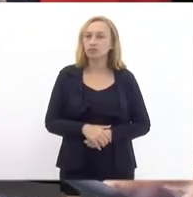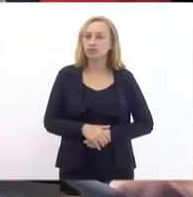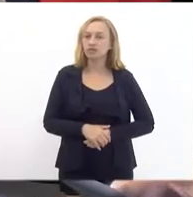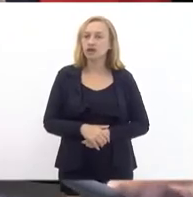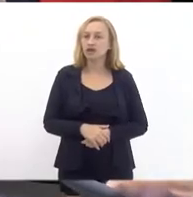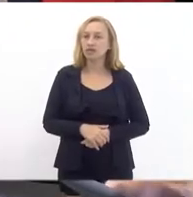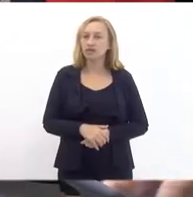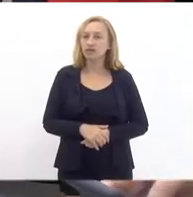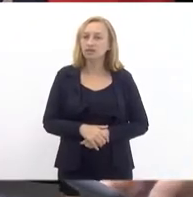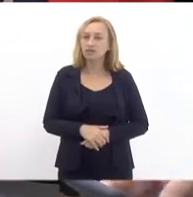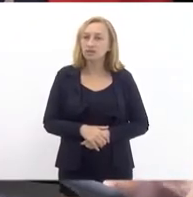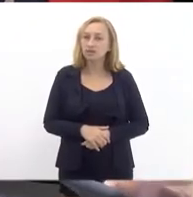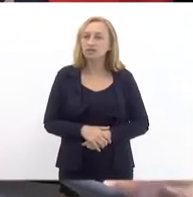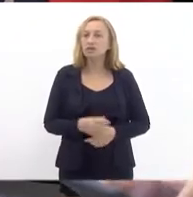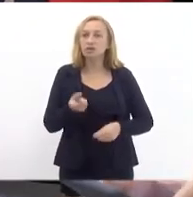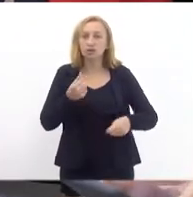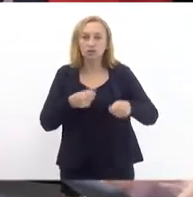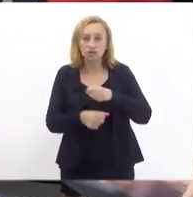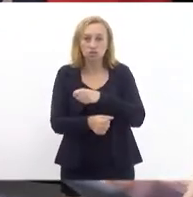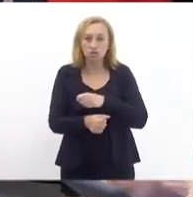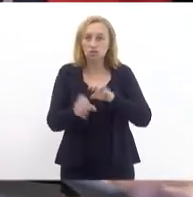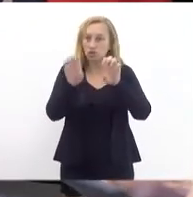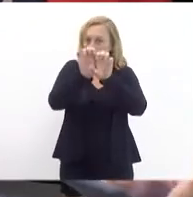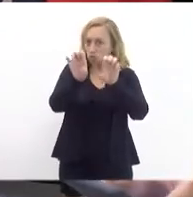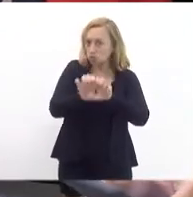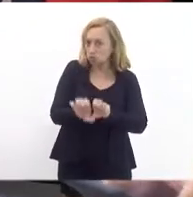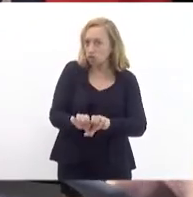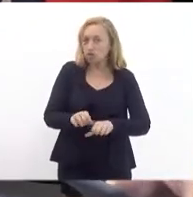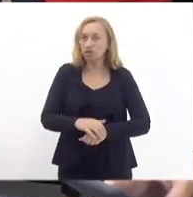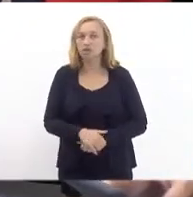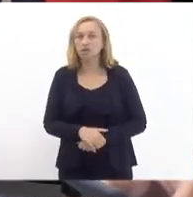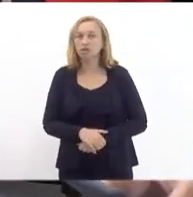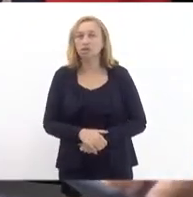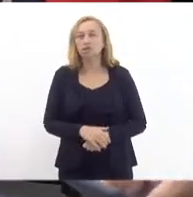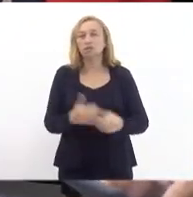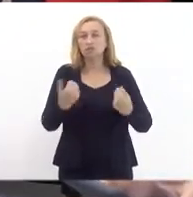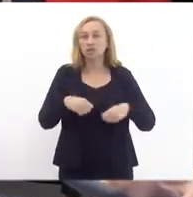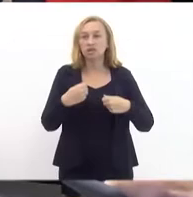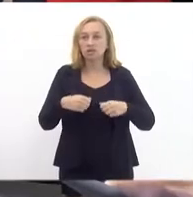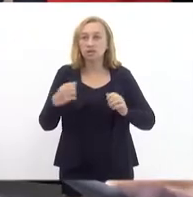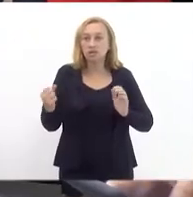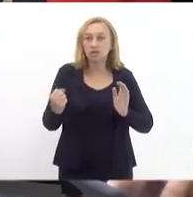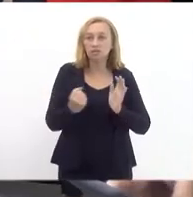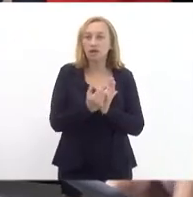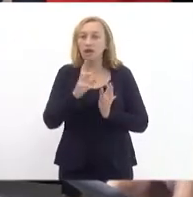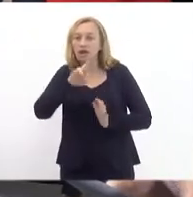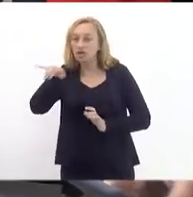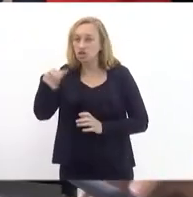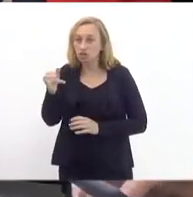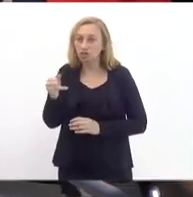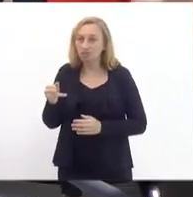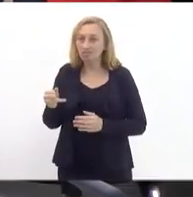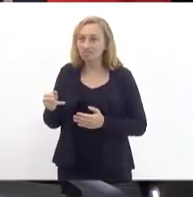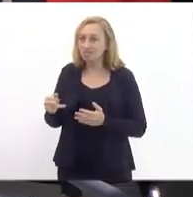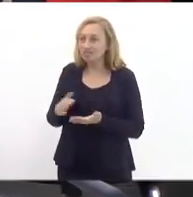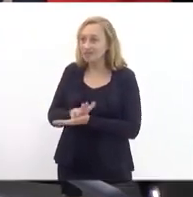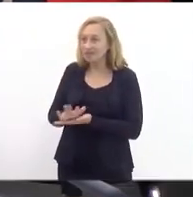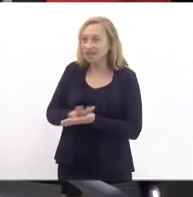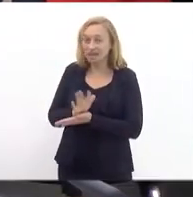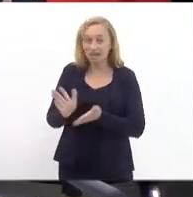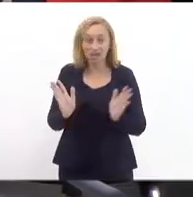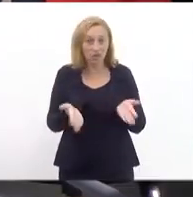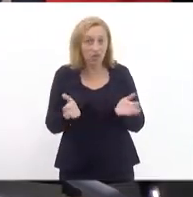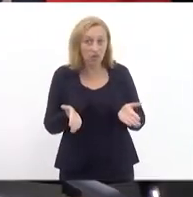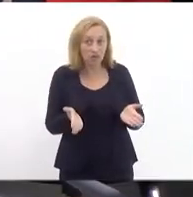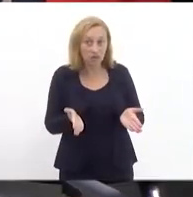Porque se é um investimento estruturante, que tem que estar no Pacto RJ, mas até agora não está, né,